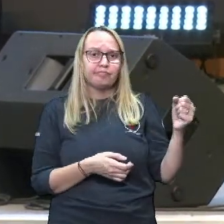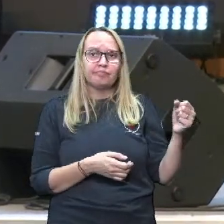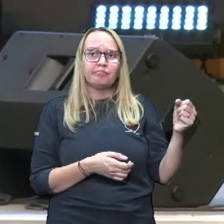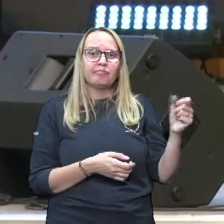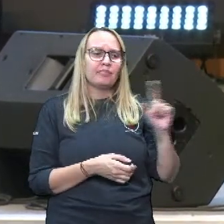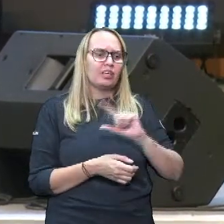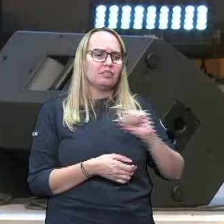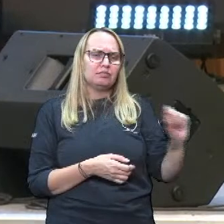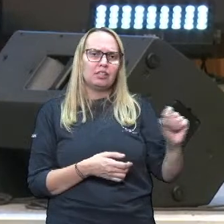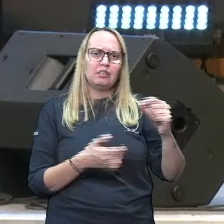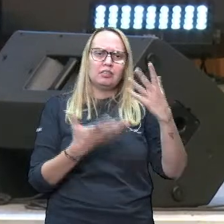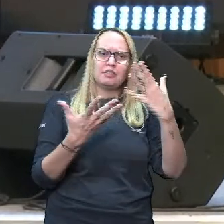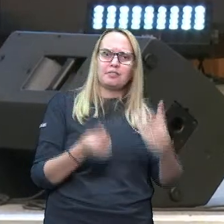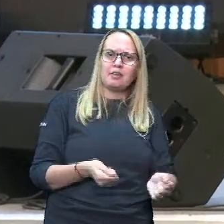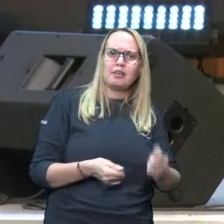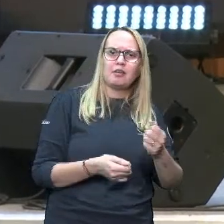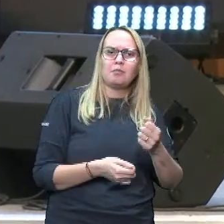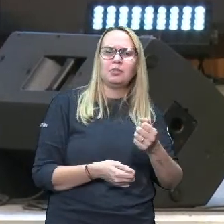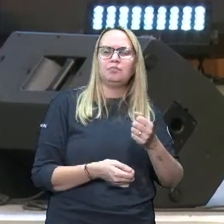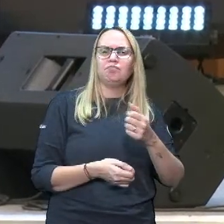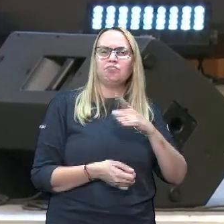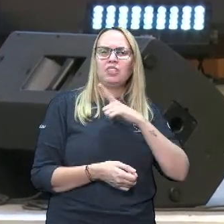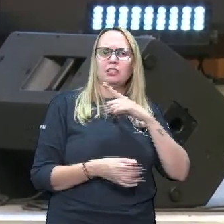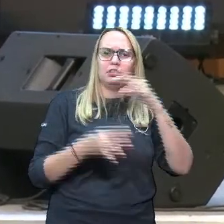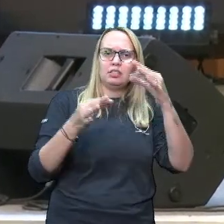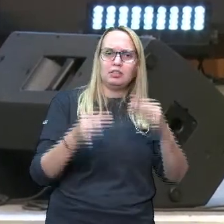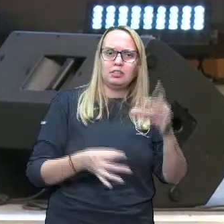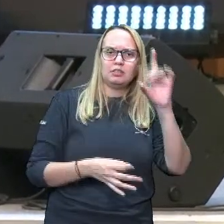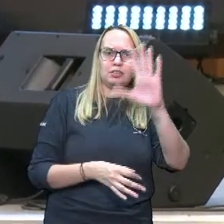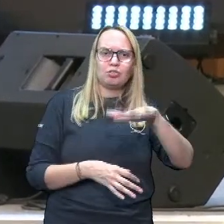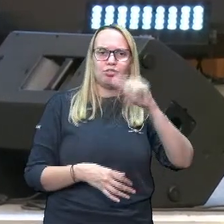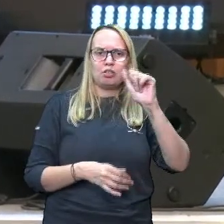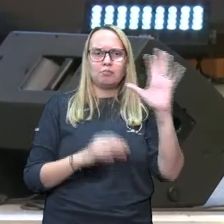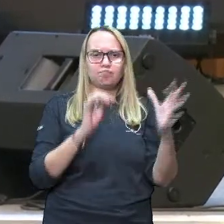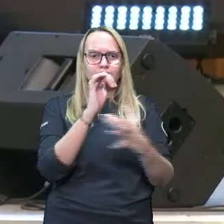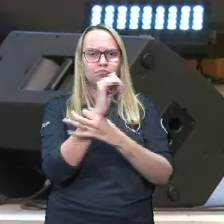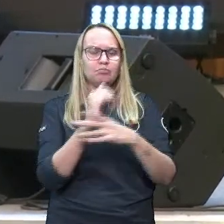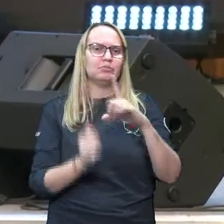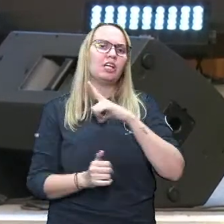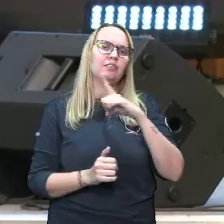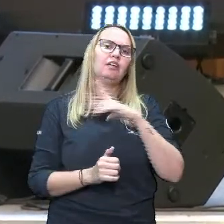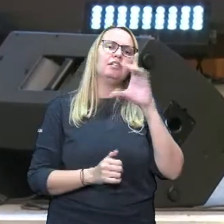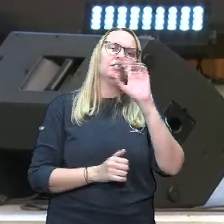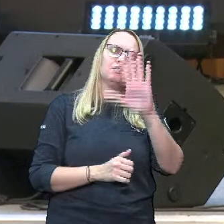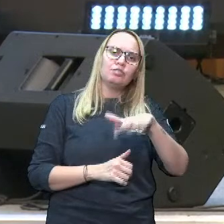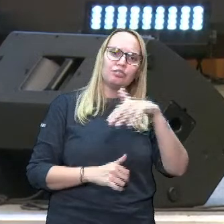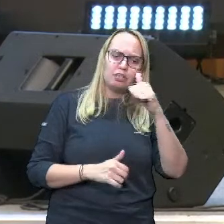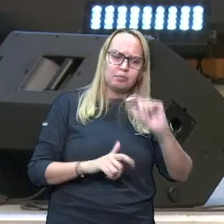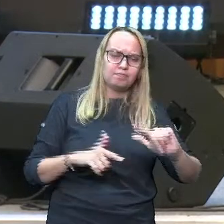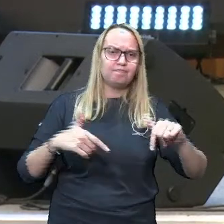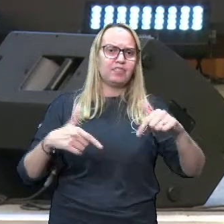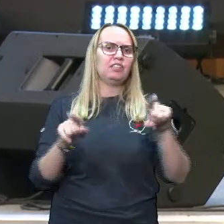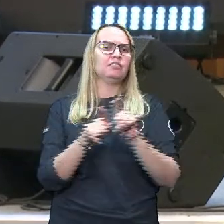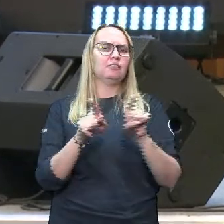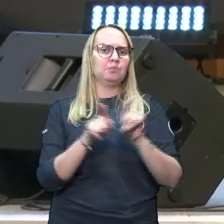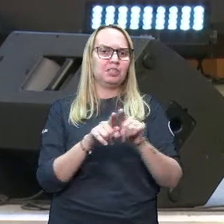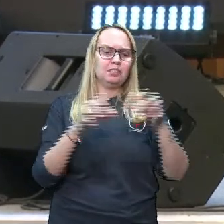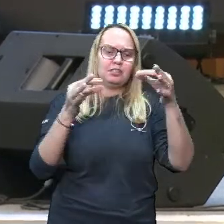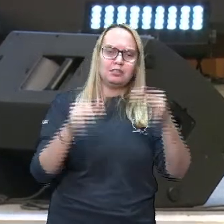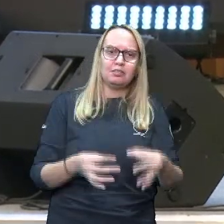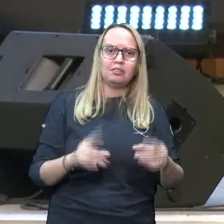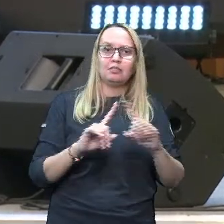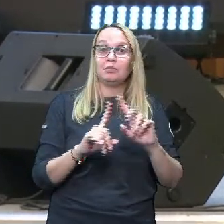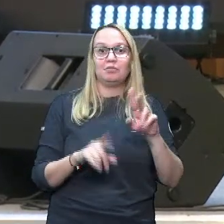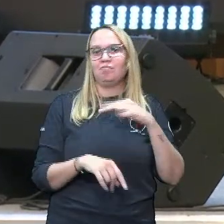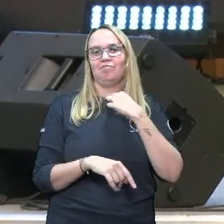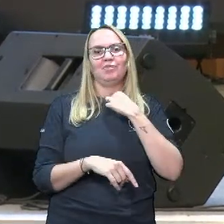com uma palavra, sai daqui com uma certeza. Quando Deus chama, Ele garante. Quando Deus chama, Ele faz. Vai dar tudo certo, mas eu não posso